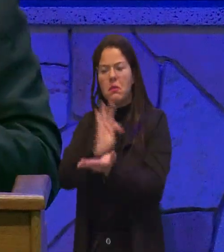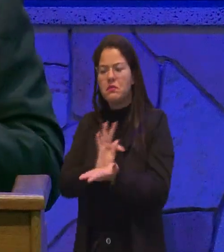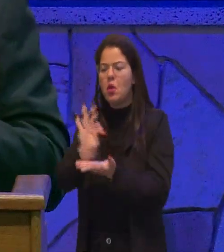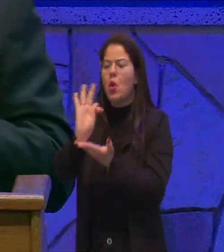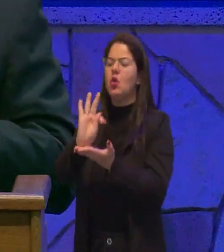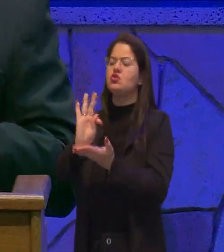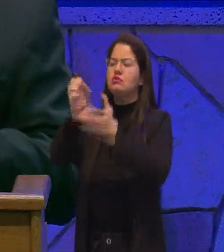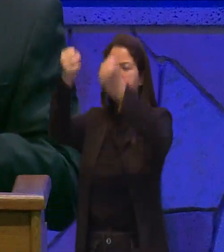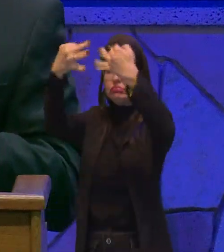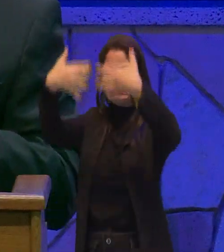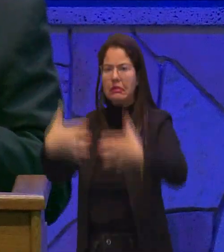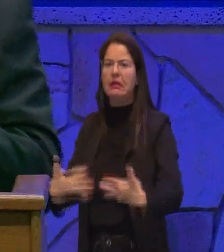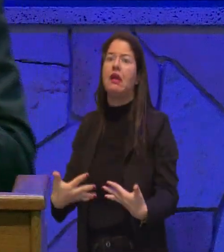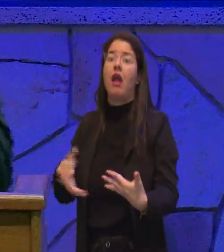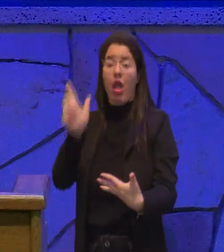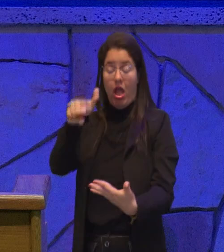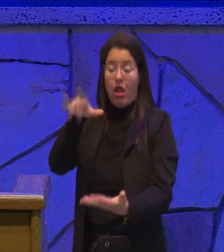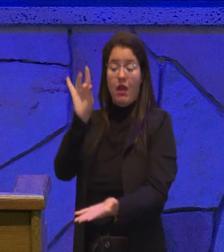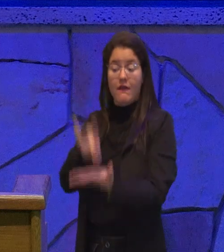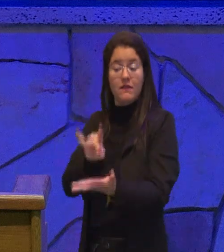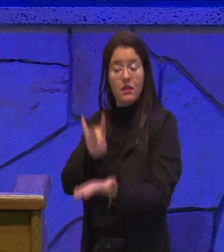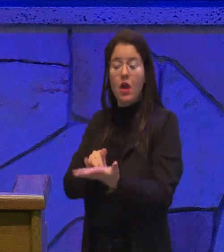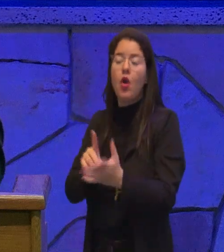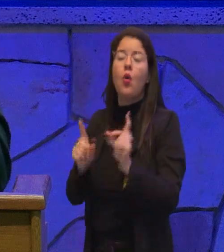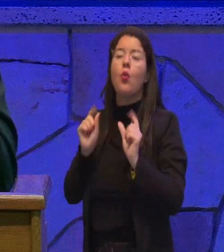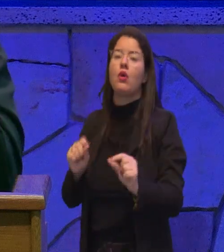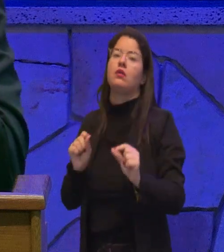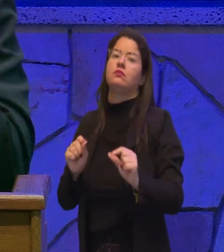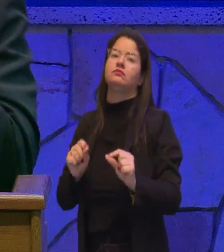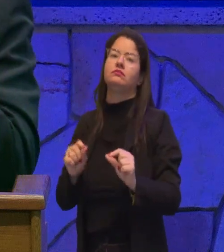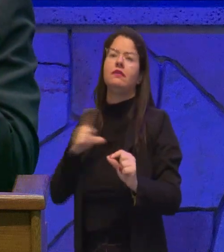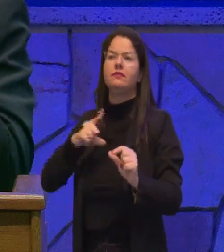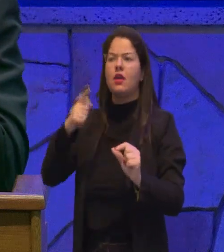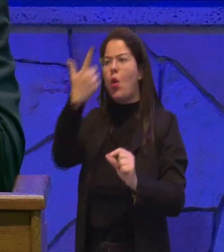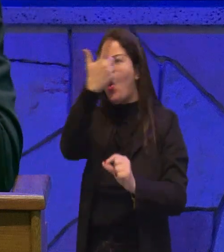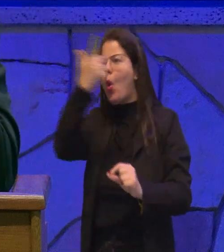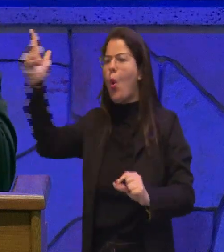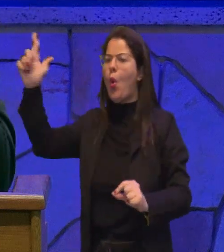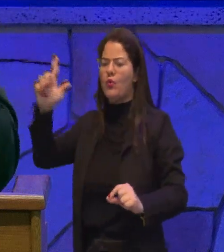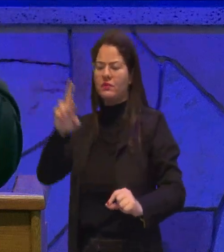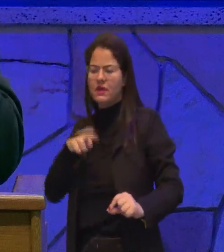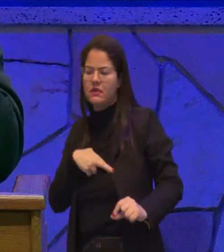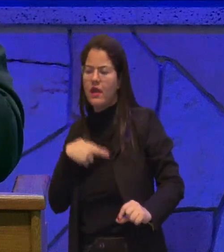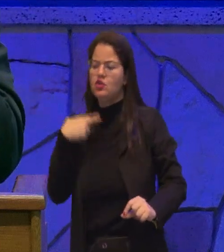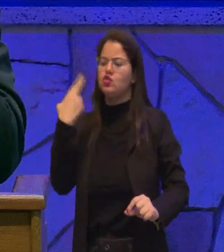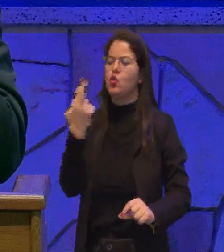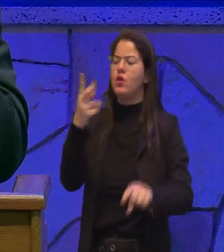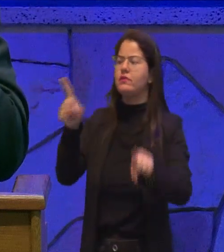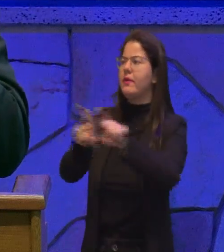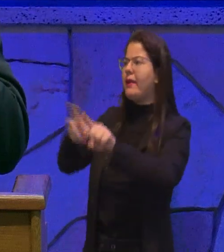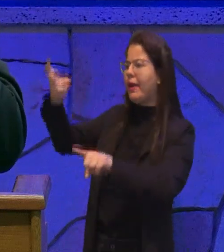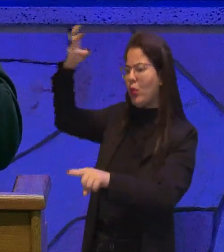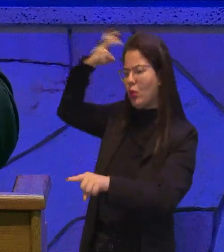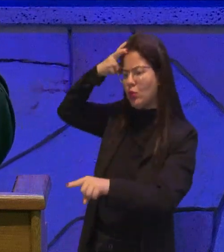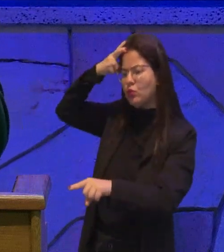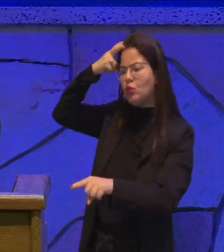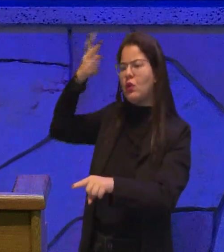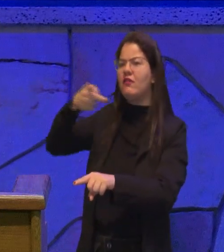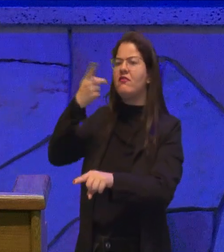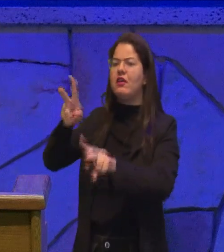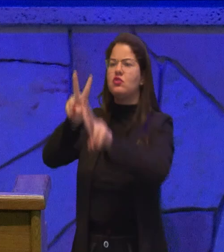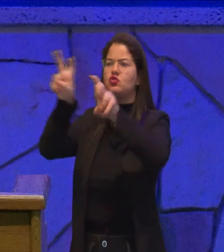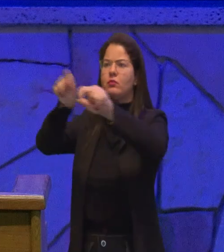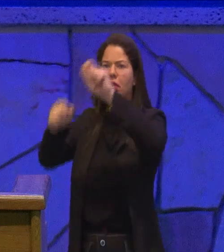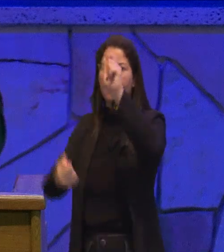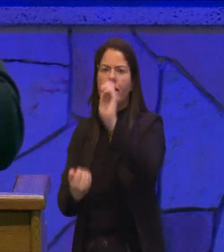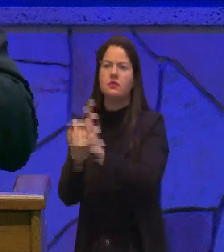divina, e é bem verdade que muitas outras religiões e culturas tratam da questão da formação do